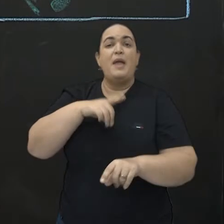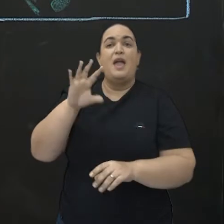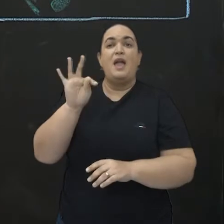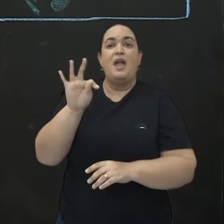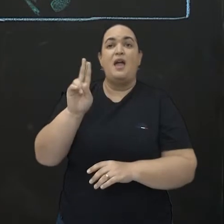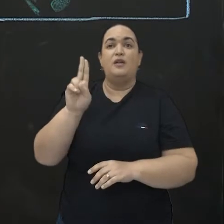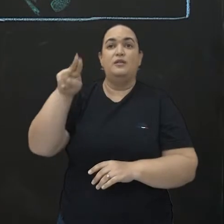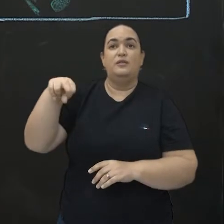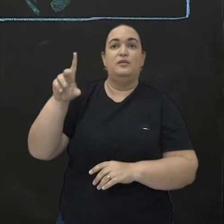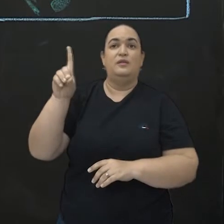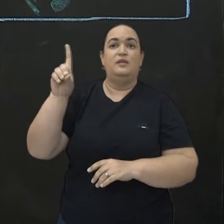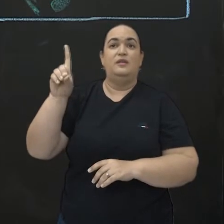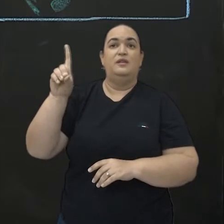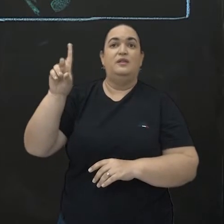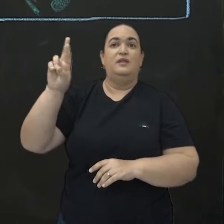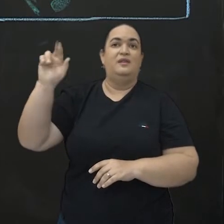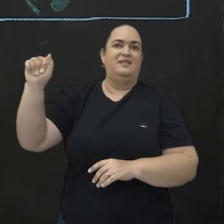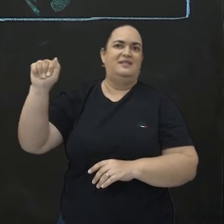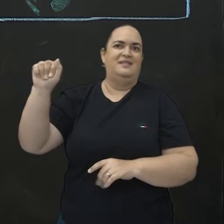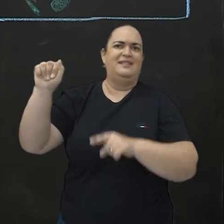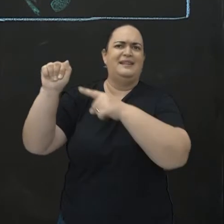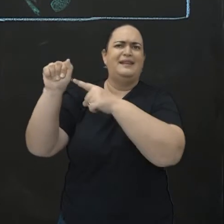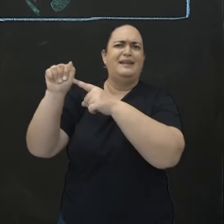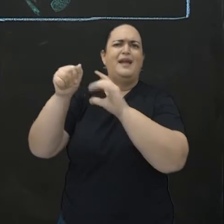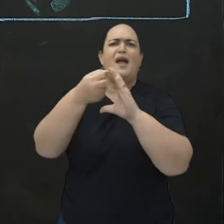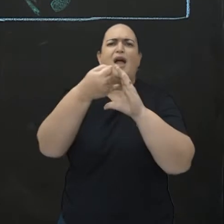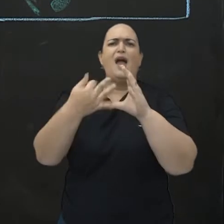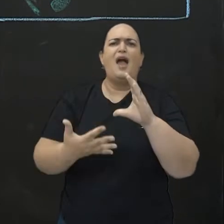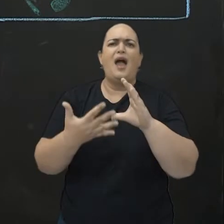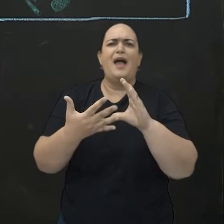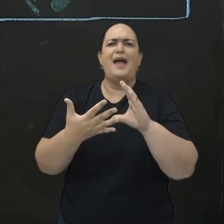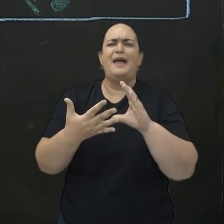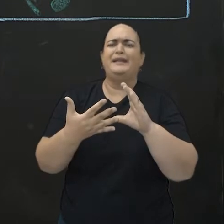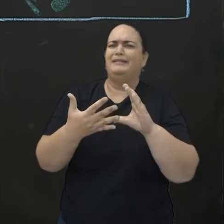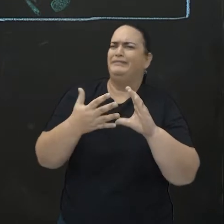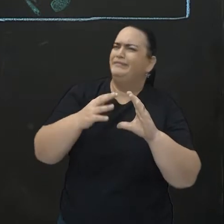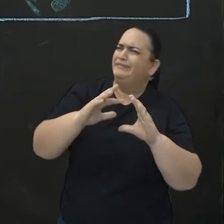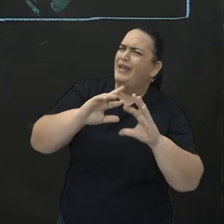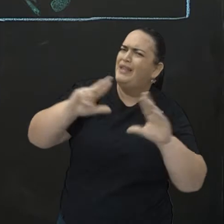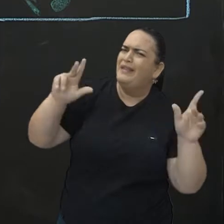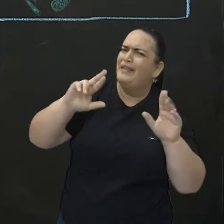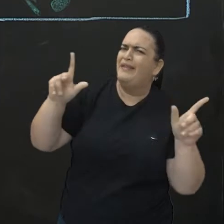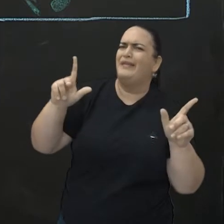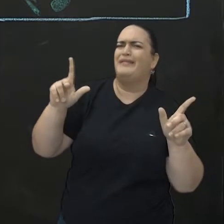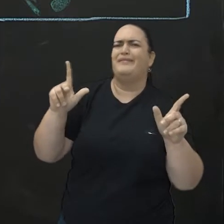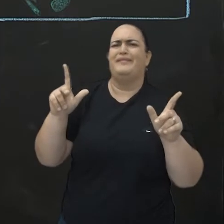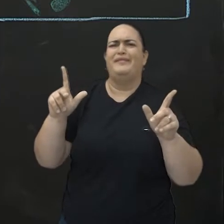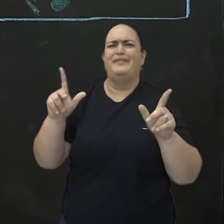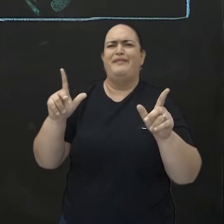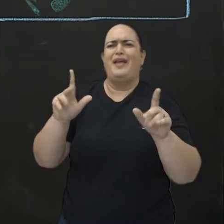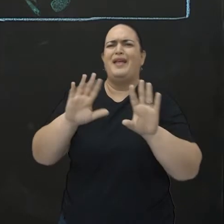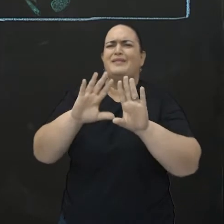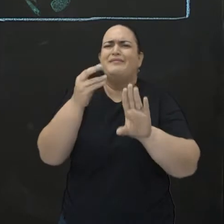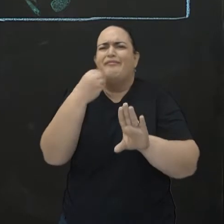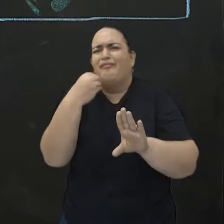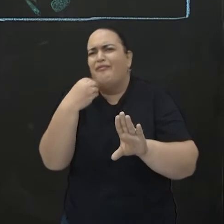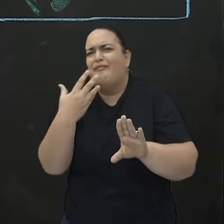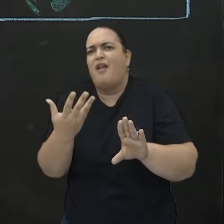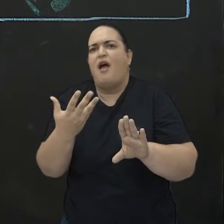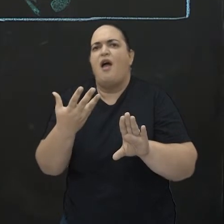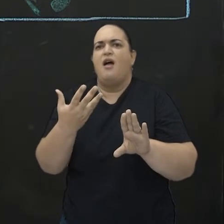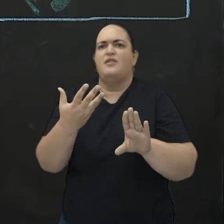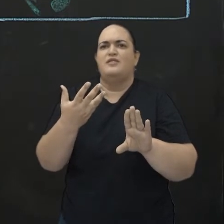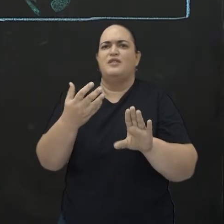vegetação. A tundra caracterizada como uma vegetação complexa, bem frágil, que vai ser formada